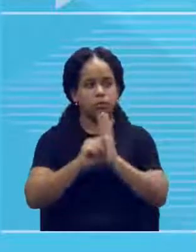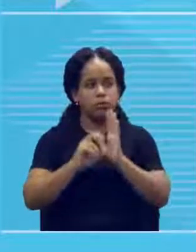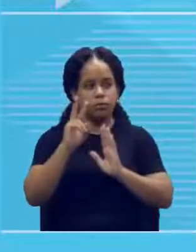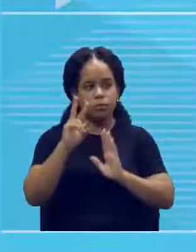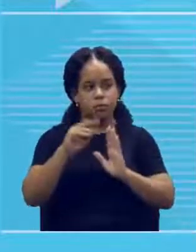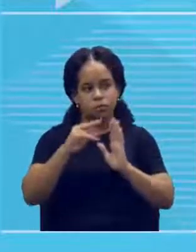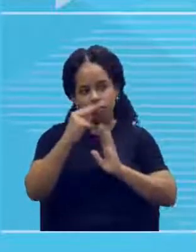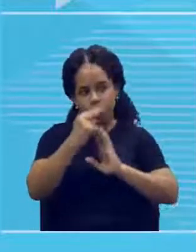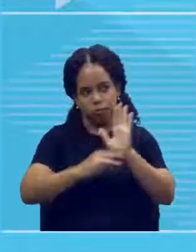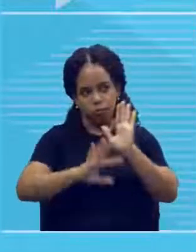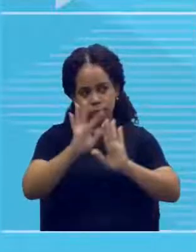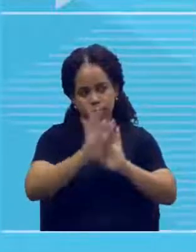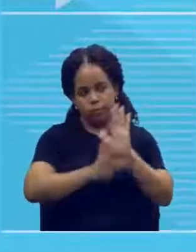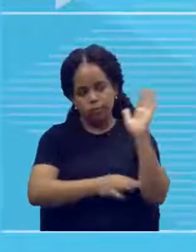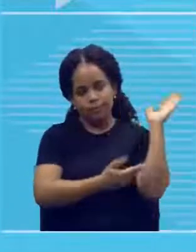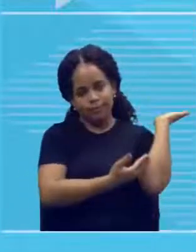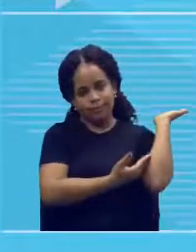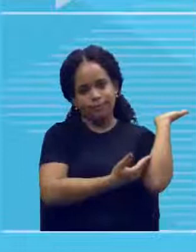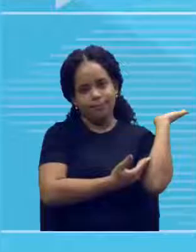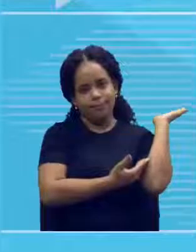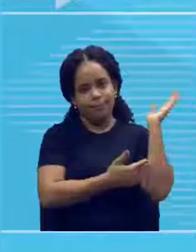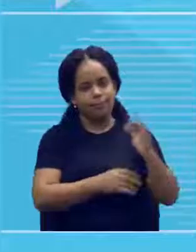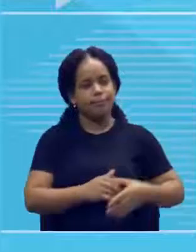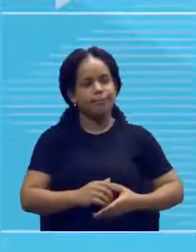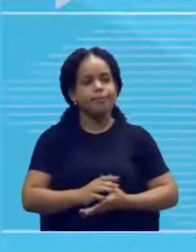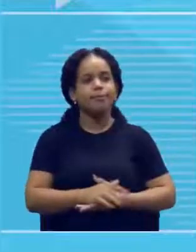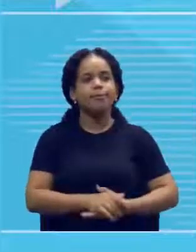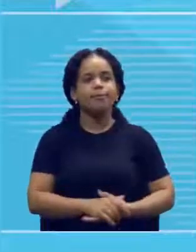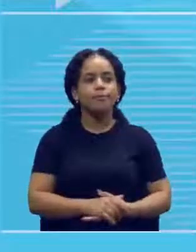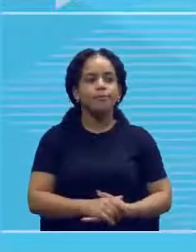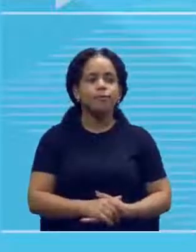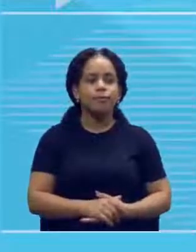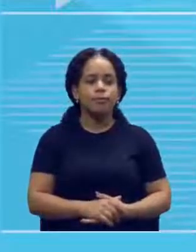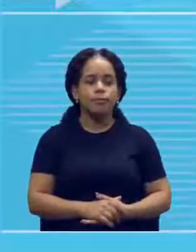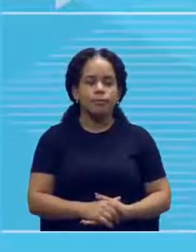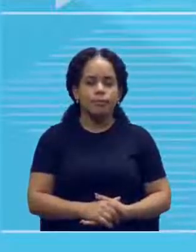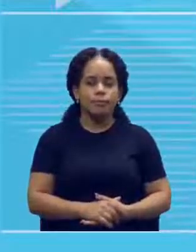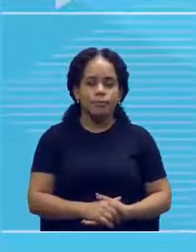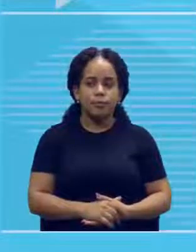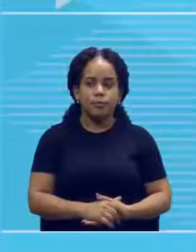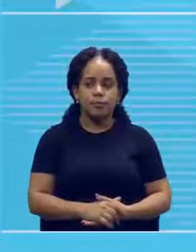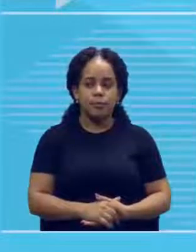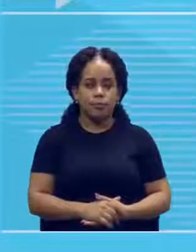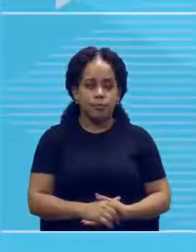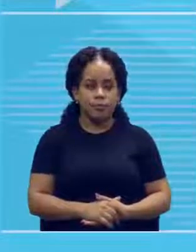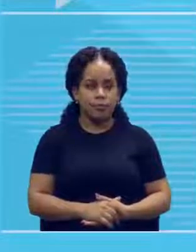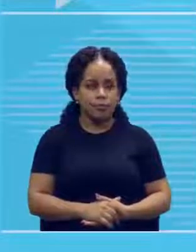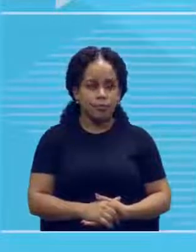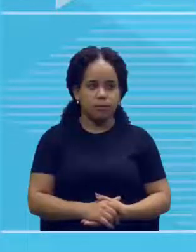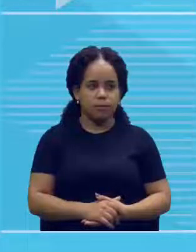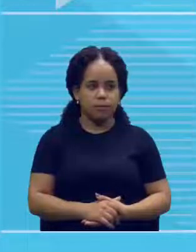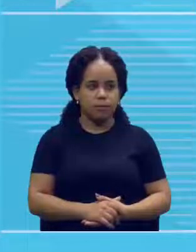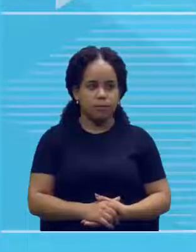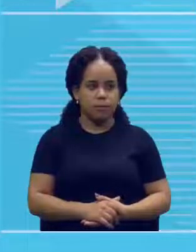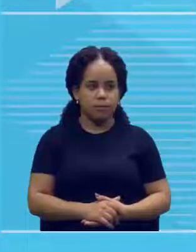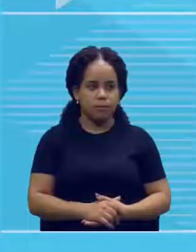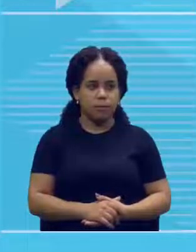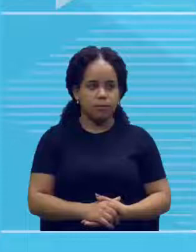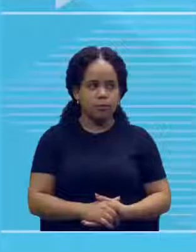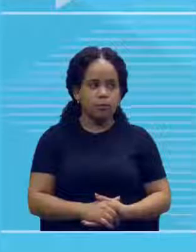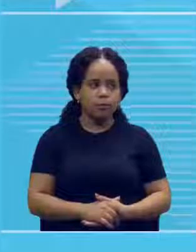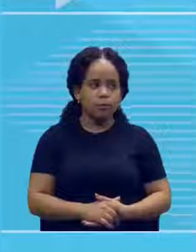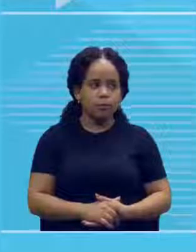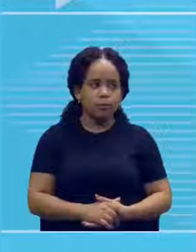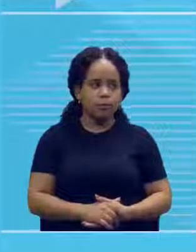A dança era muito valorizada entre os gregos. Para eles, o ideal